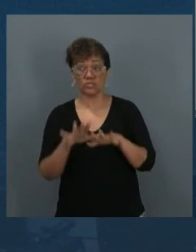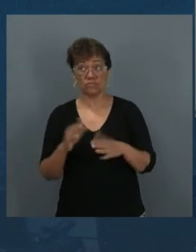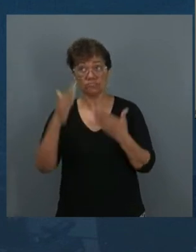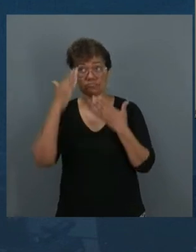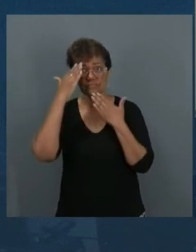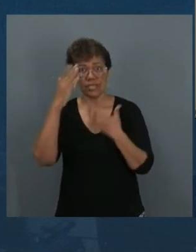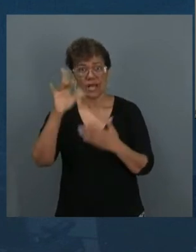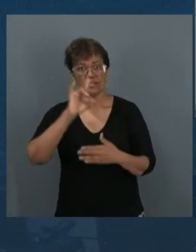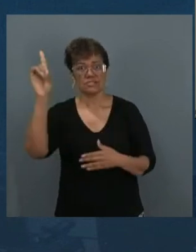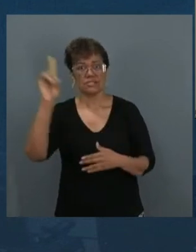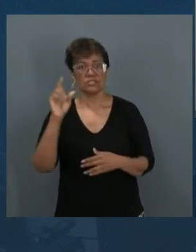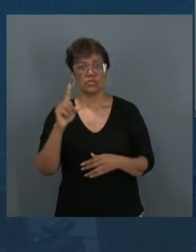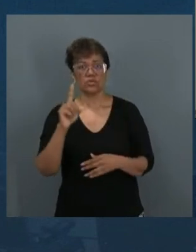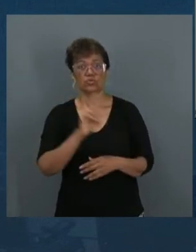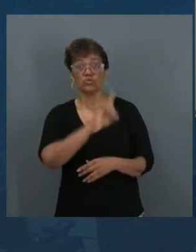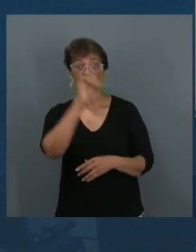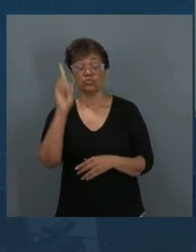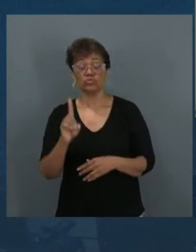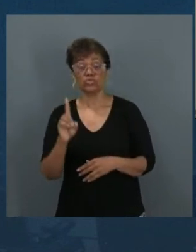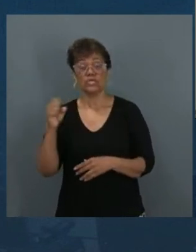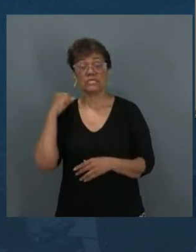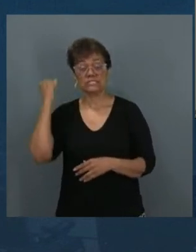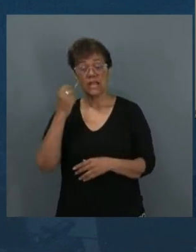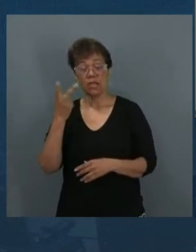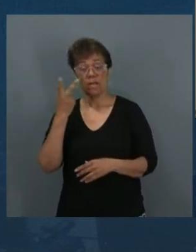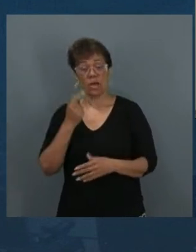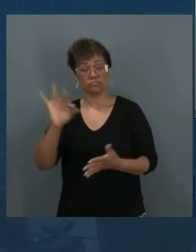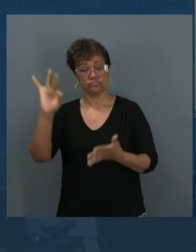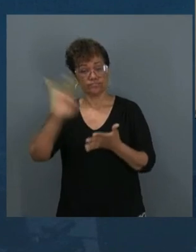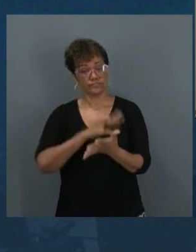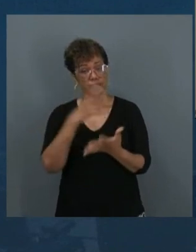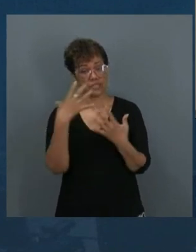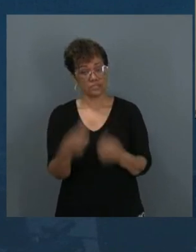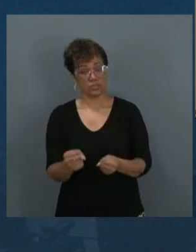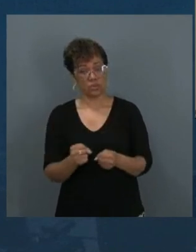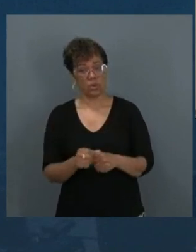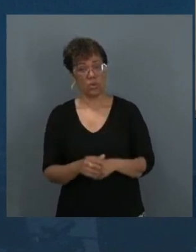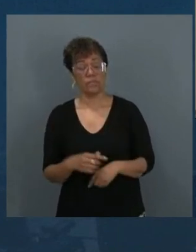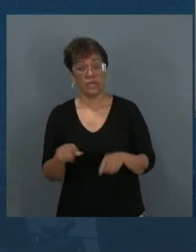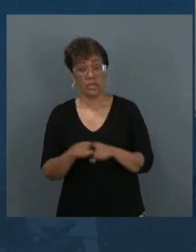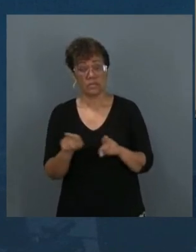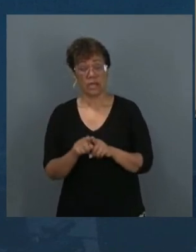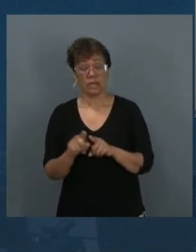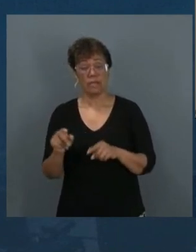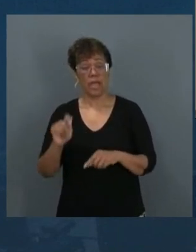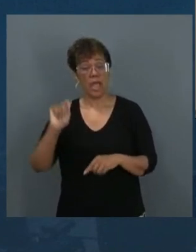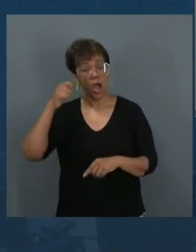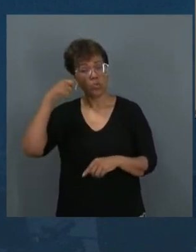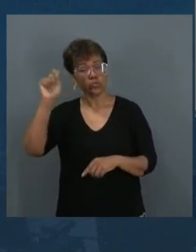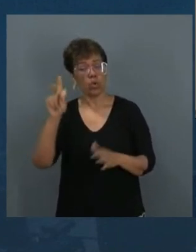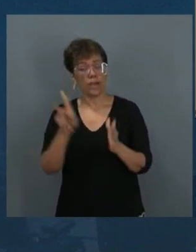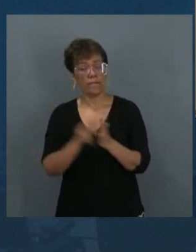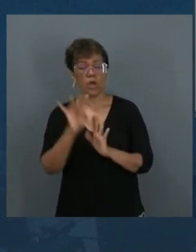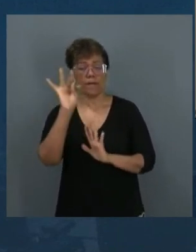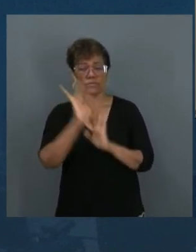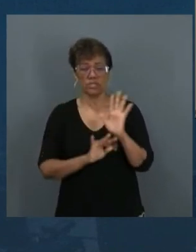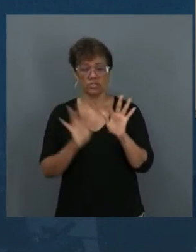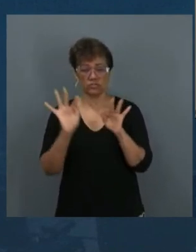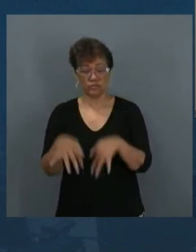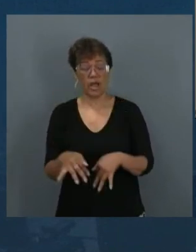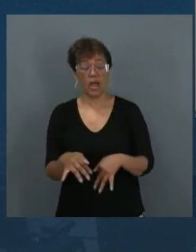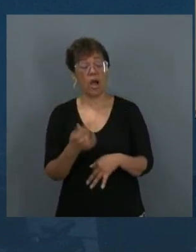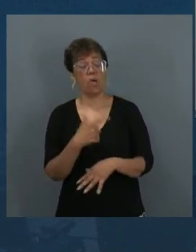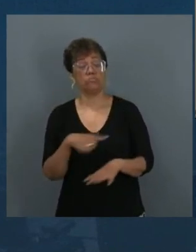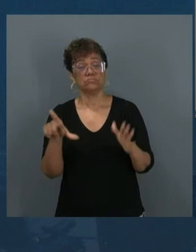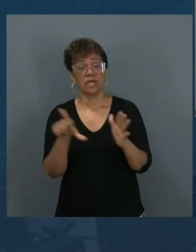dia o senador Paulo Paim protocolou. E eu fui também a autora do texto final da Lei Brasileira